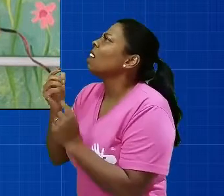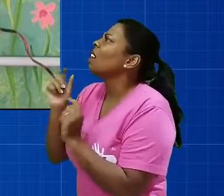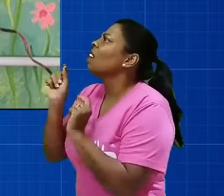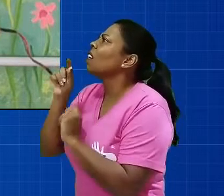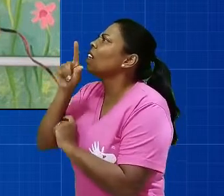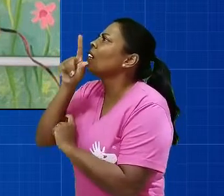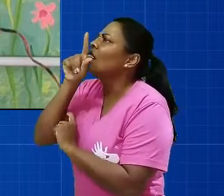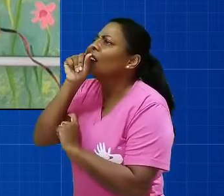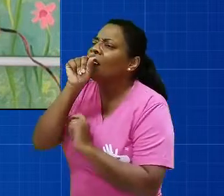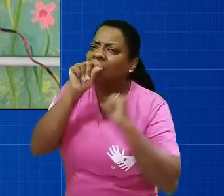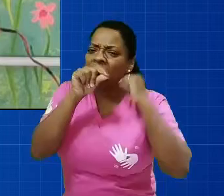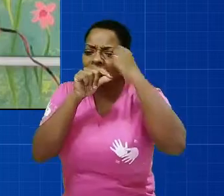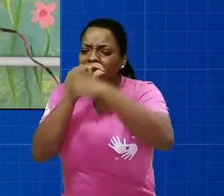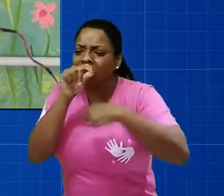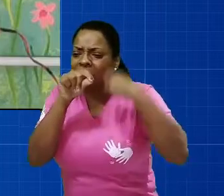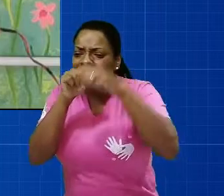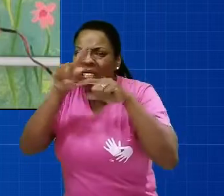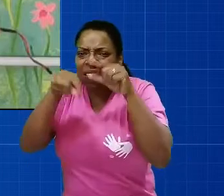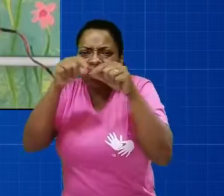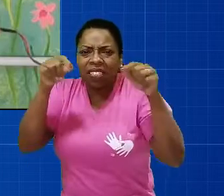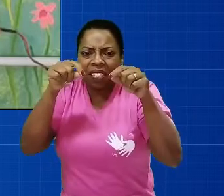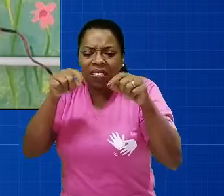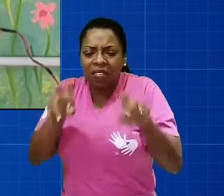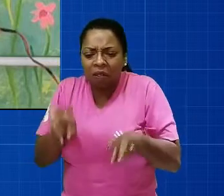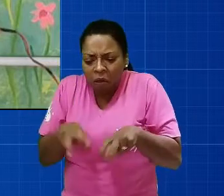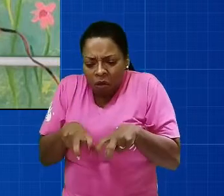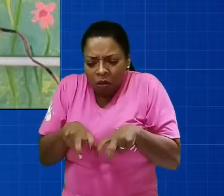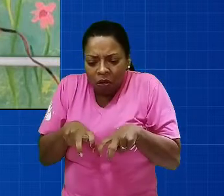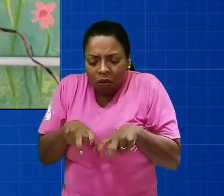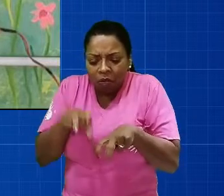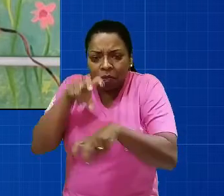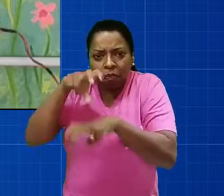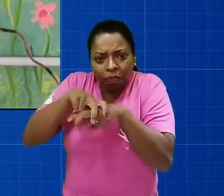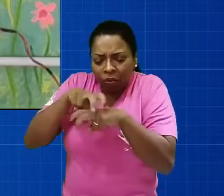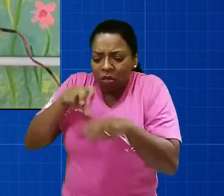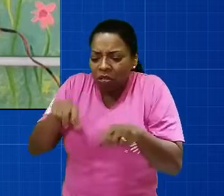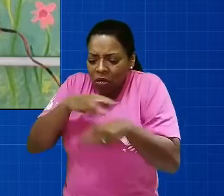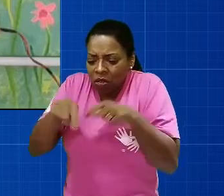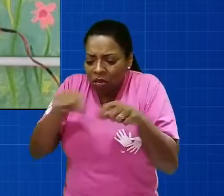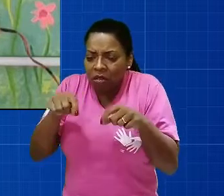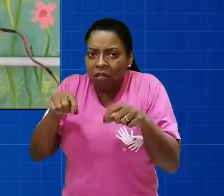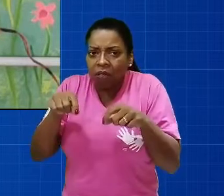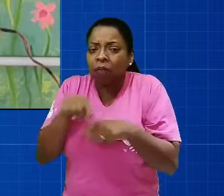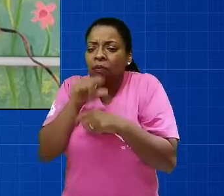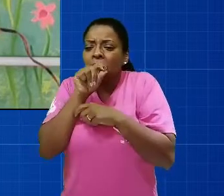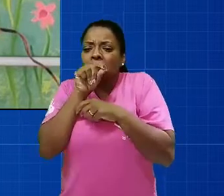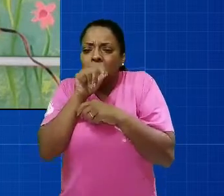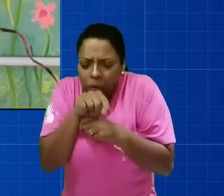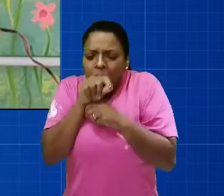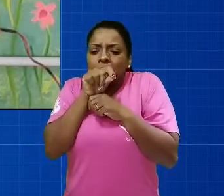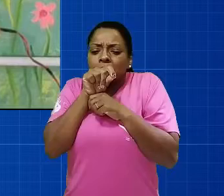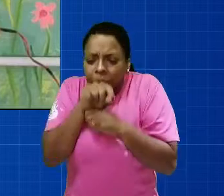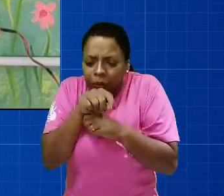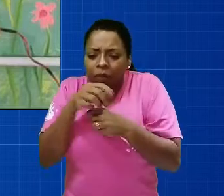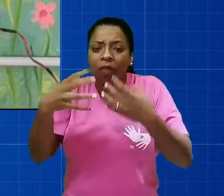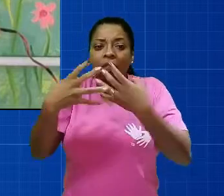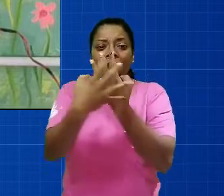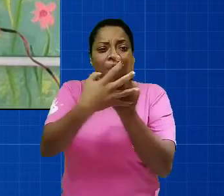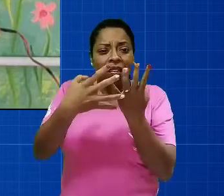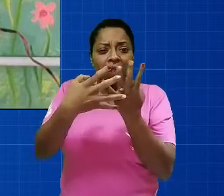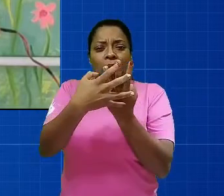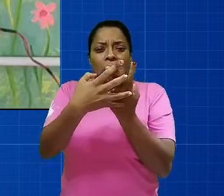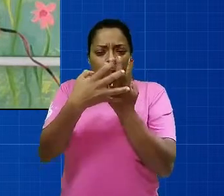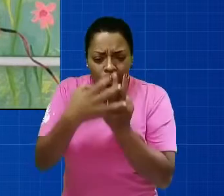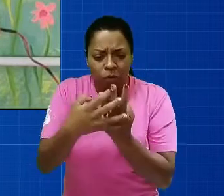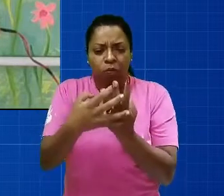amarrados. E toda vez que os camelos davam um passo, os pássaros batiam com as cabeças